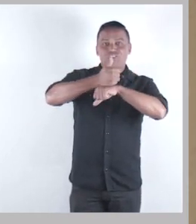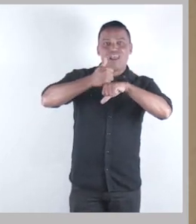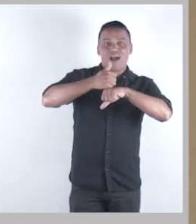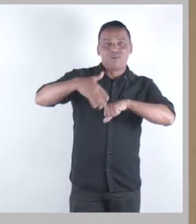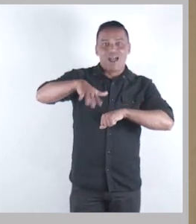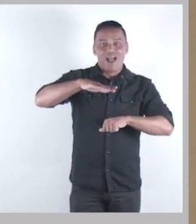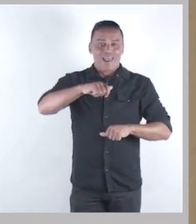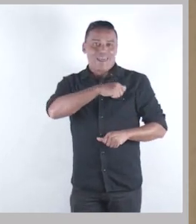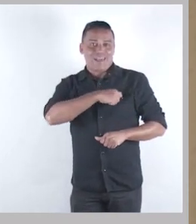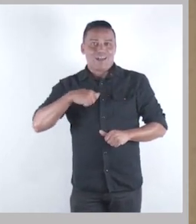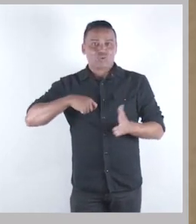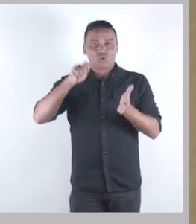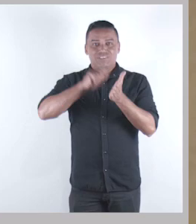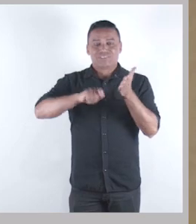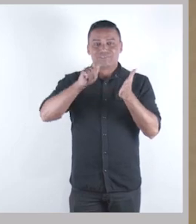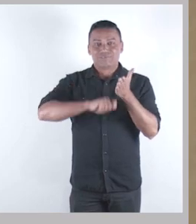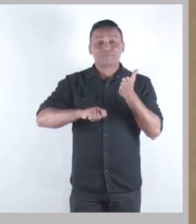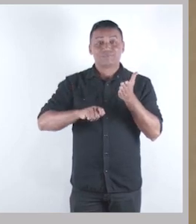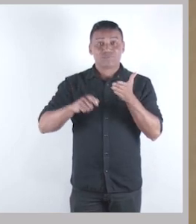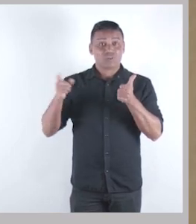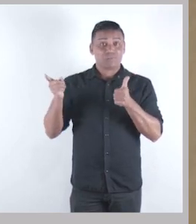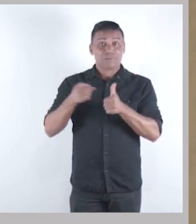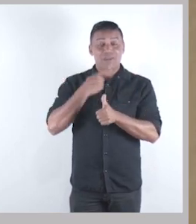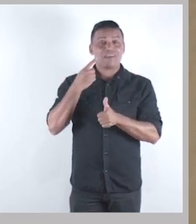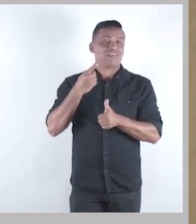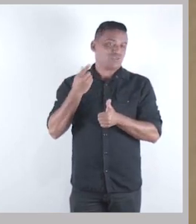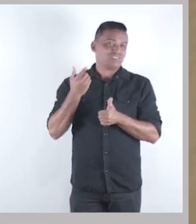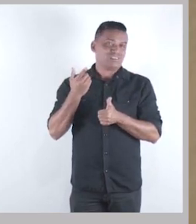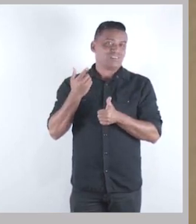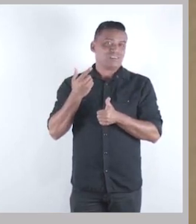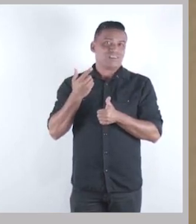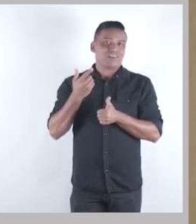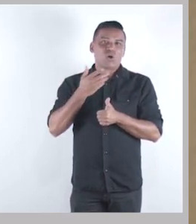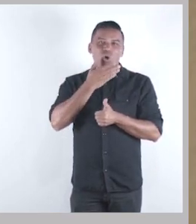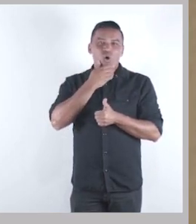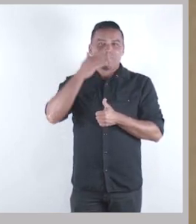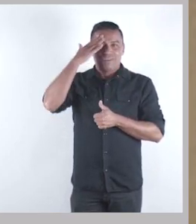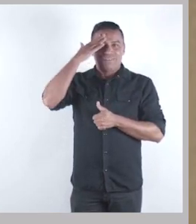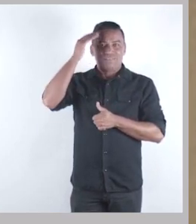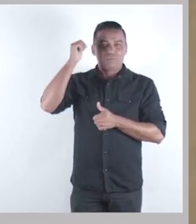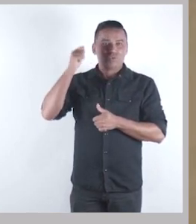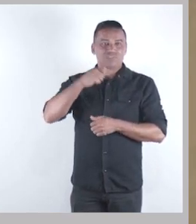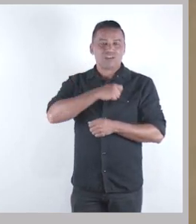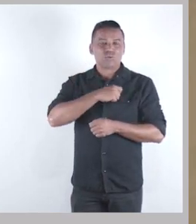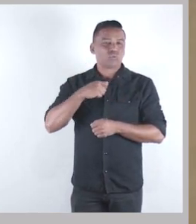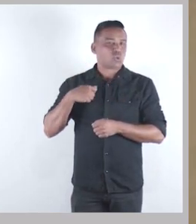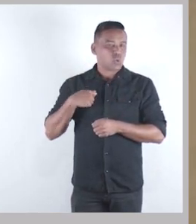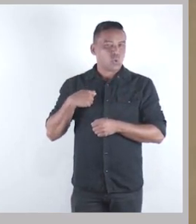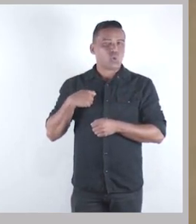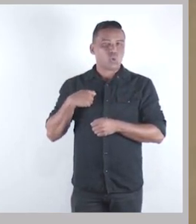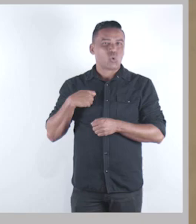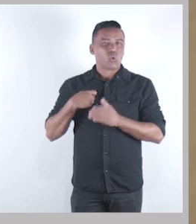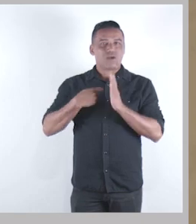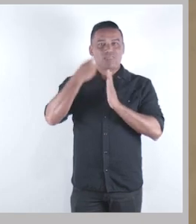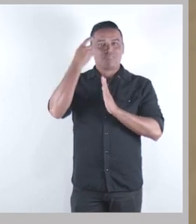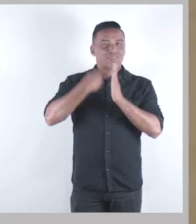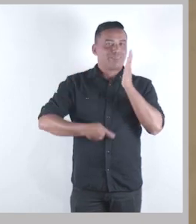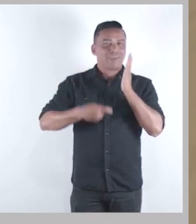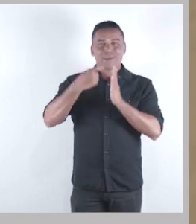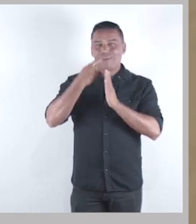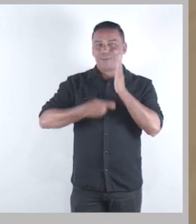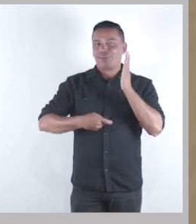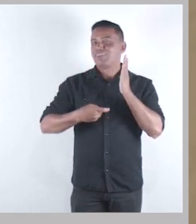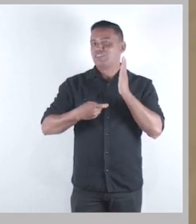mês. O primeiro encontro foi com o Suleiman Kassam, autor de um texto aqui